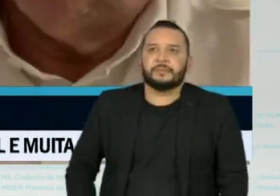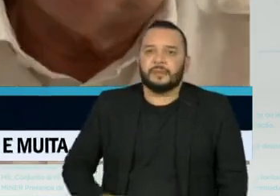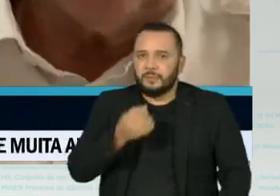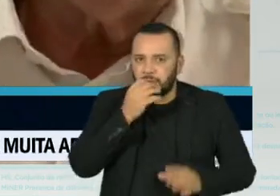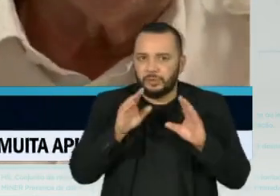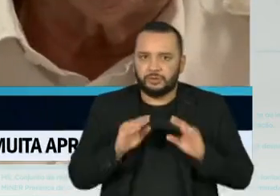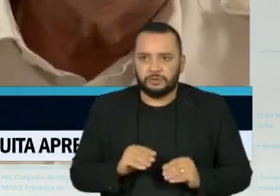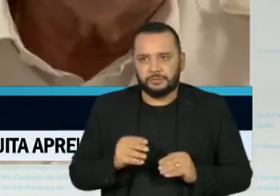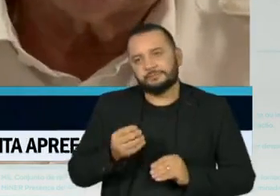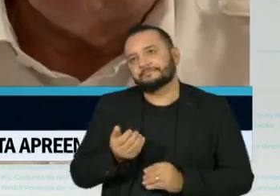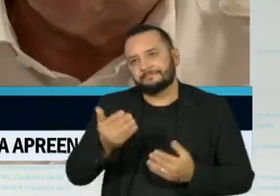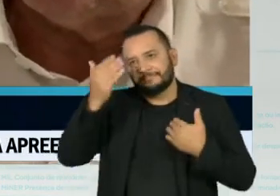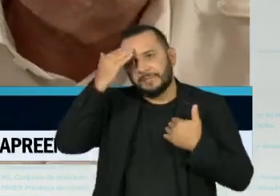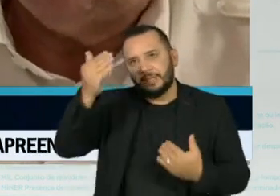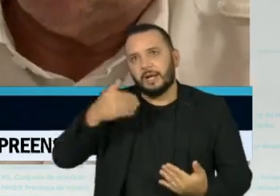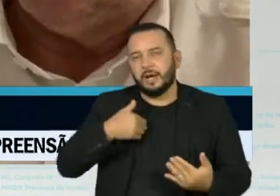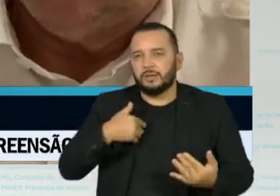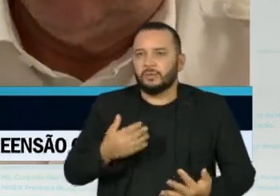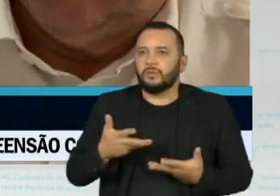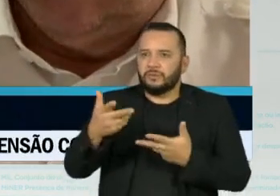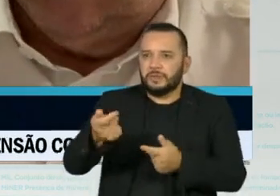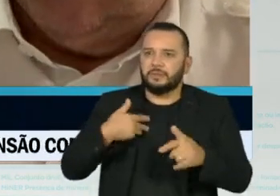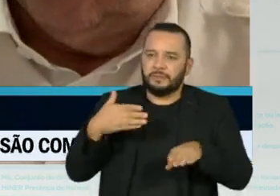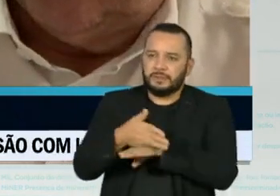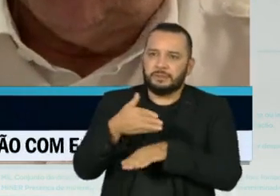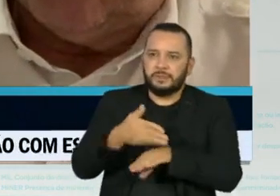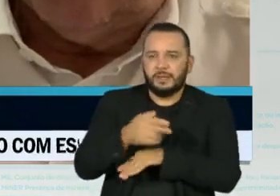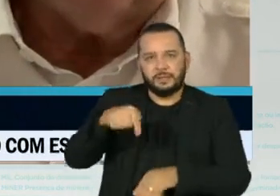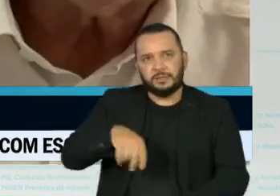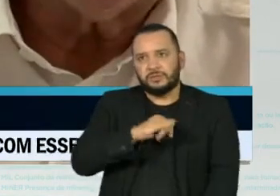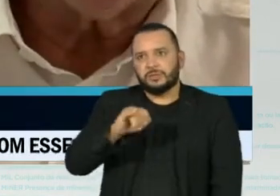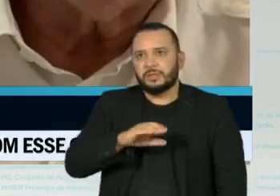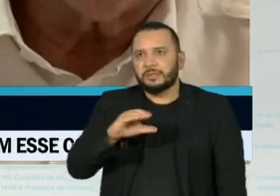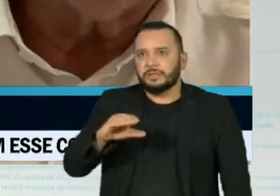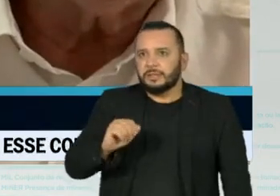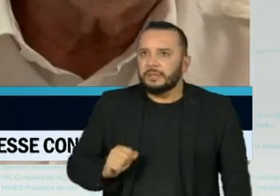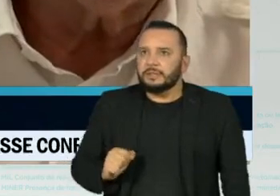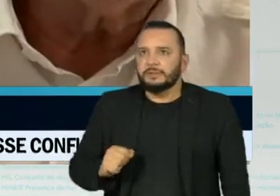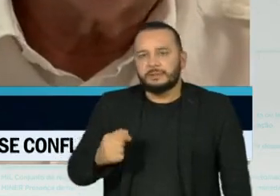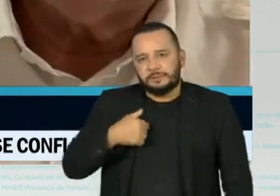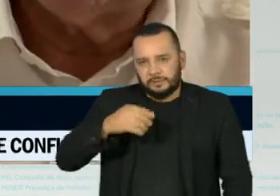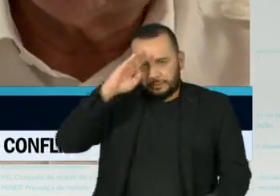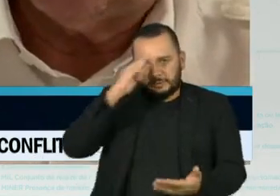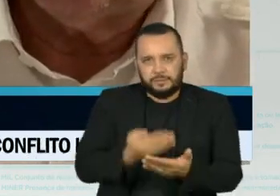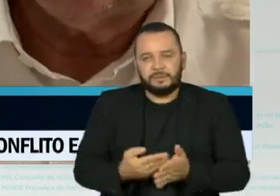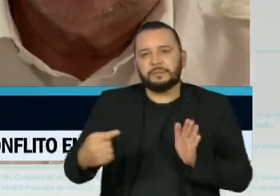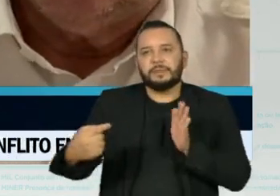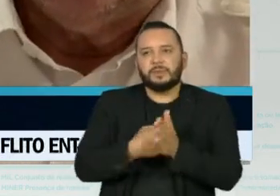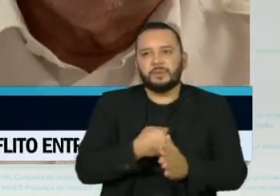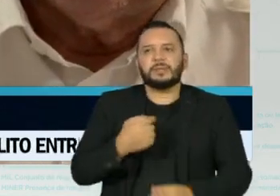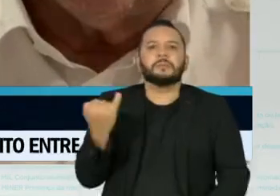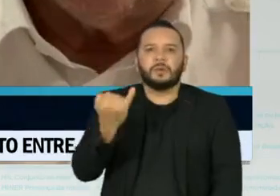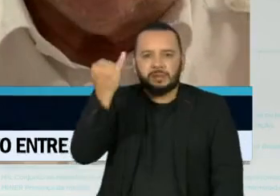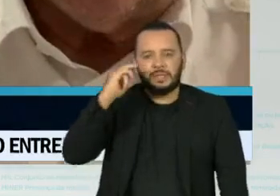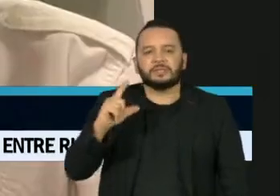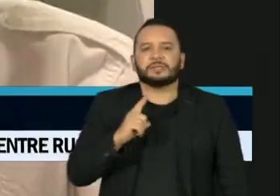Boa noite, obrigado pelo convite para participar. Eu creio que a sua pergunta é muito oportuna pelo